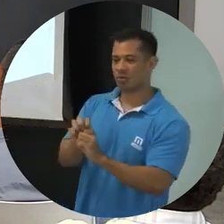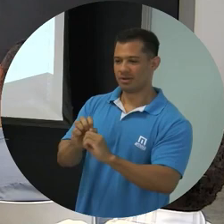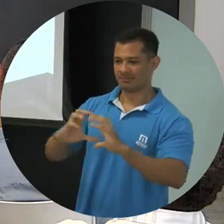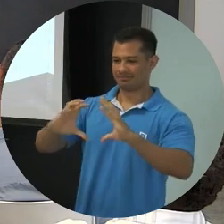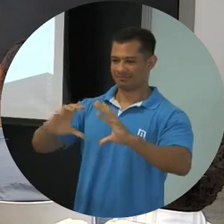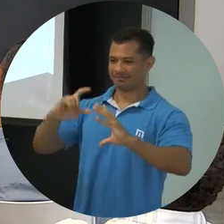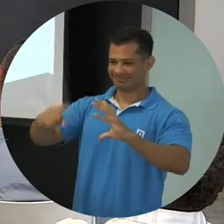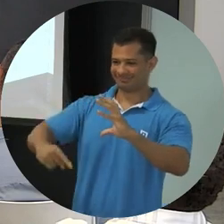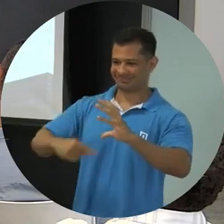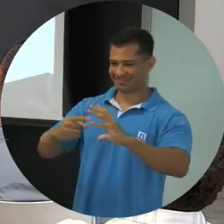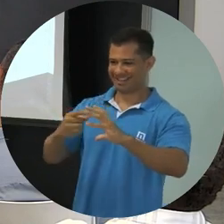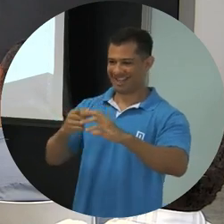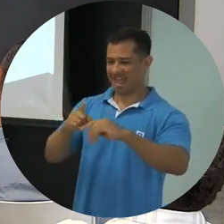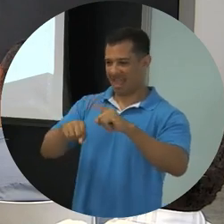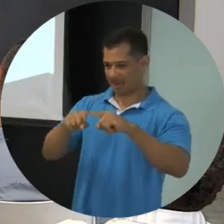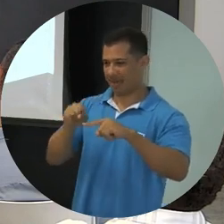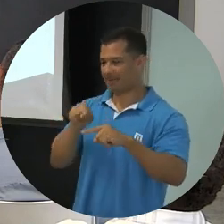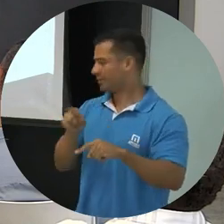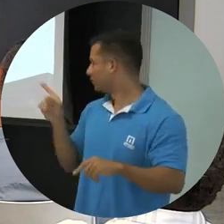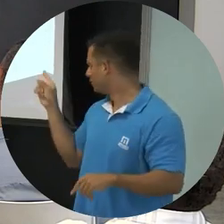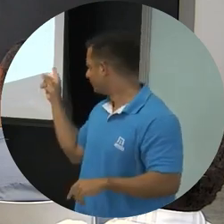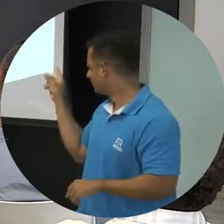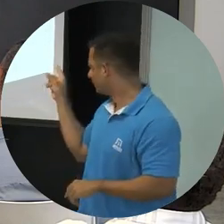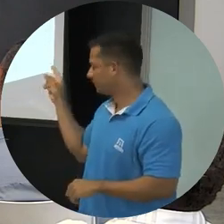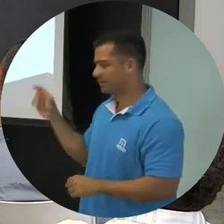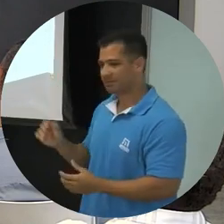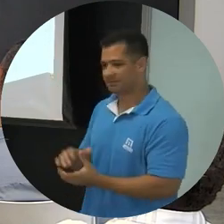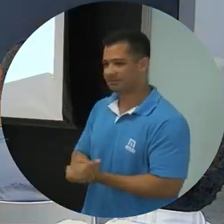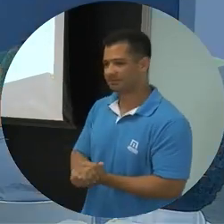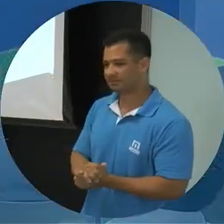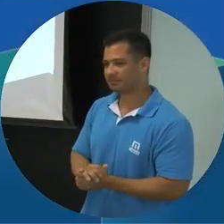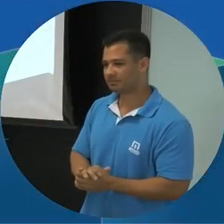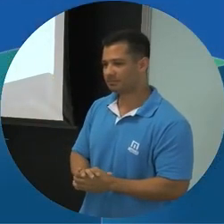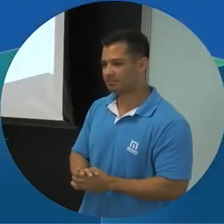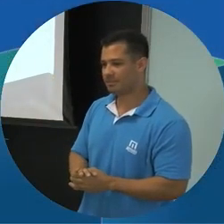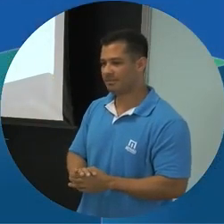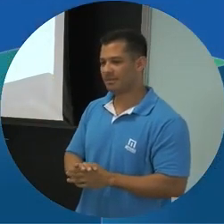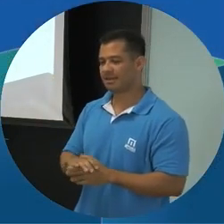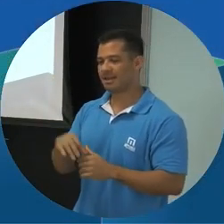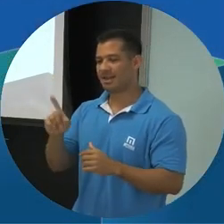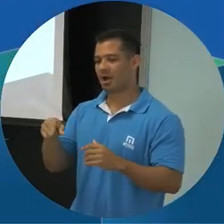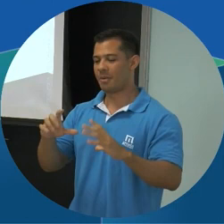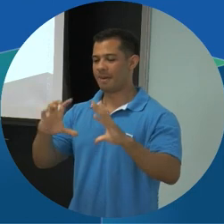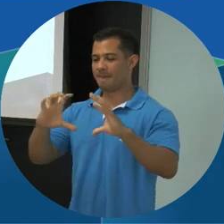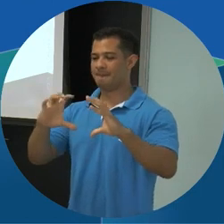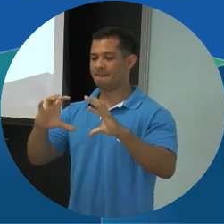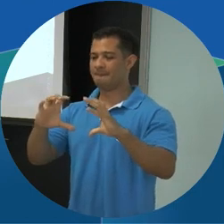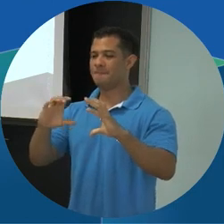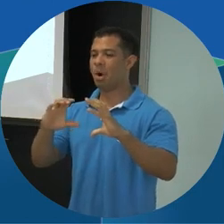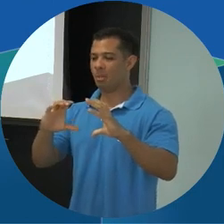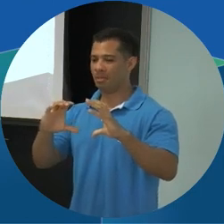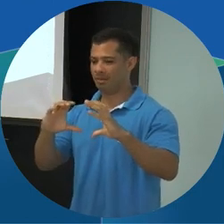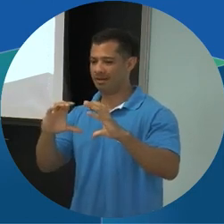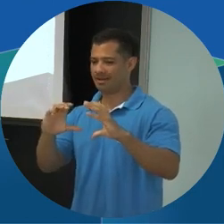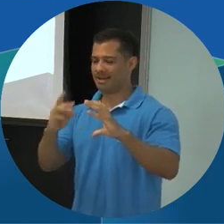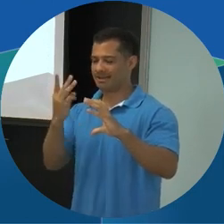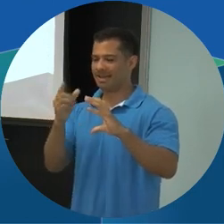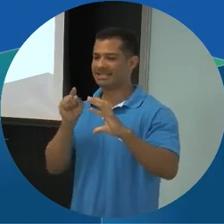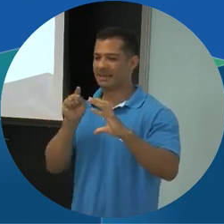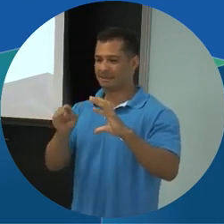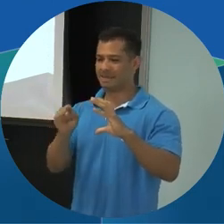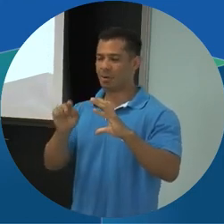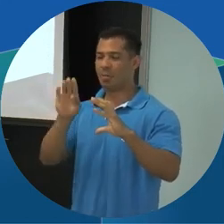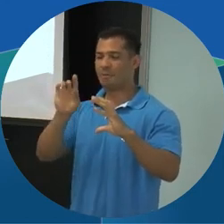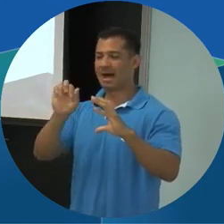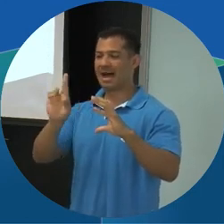um equipamento, tá? Esse aqui é um dos equipamentos que nós temos, tá? É uma bomba de 3.000 bar de pressão, 41 litros